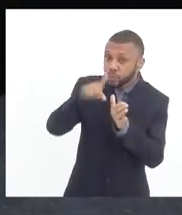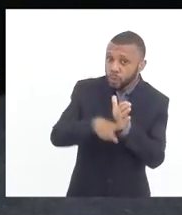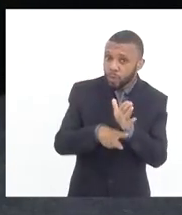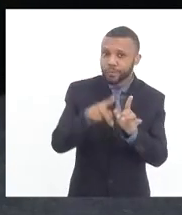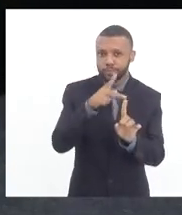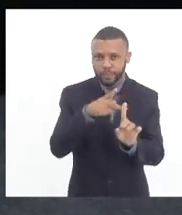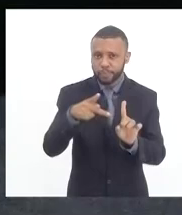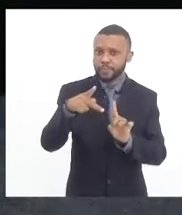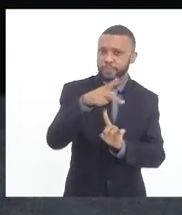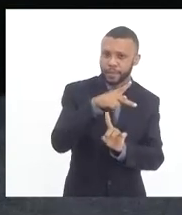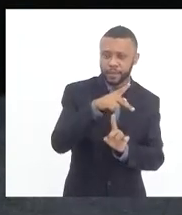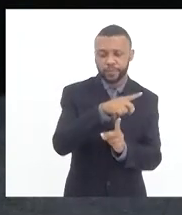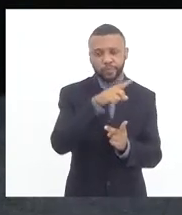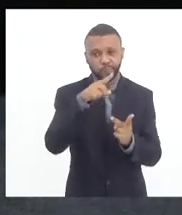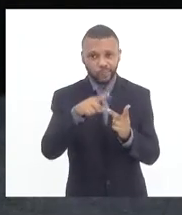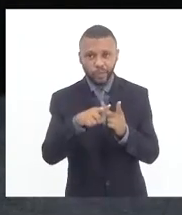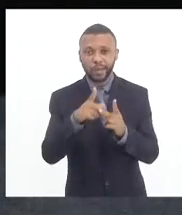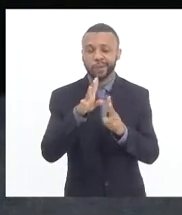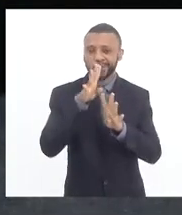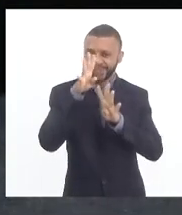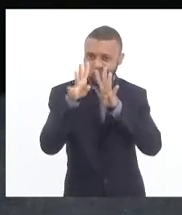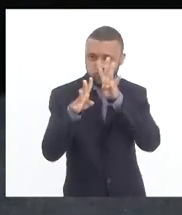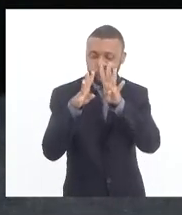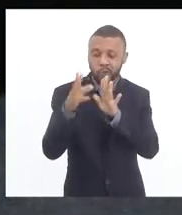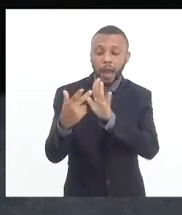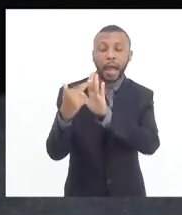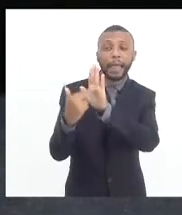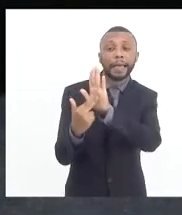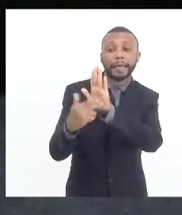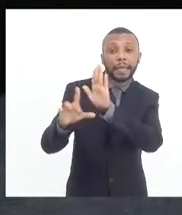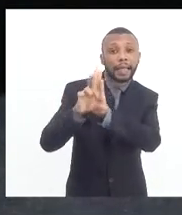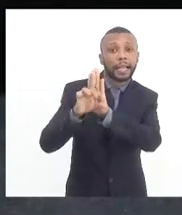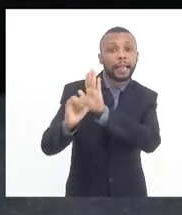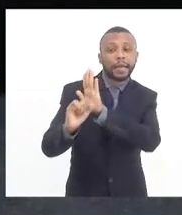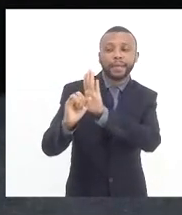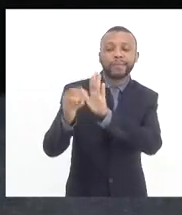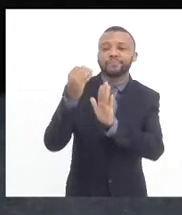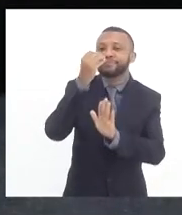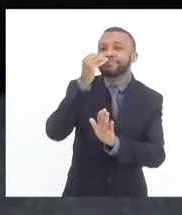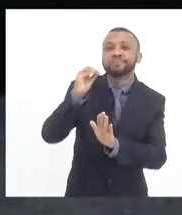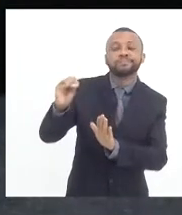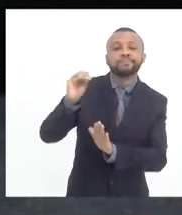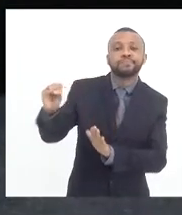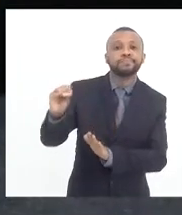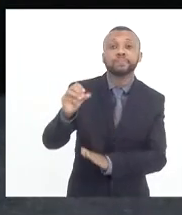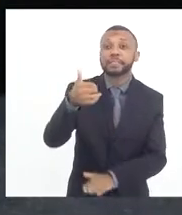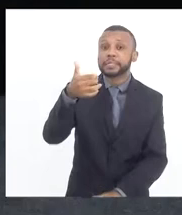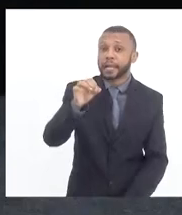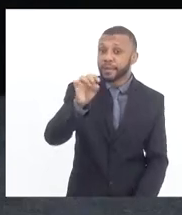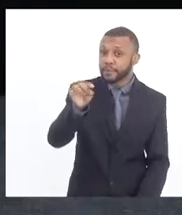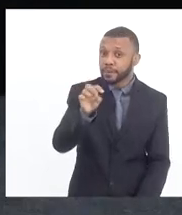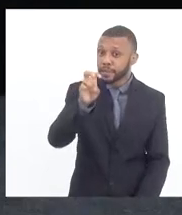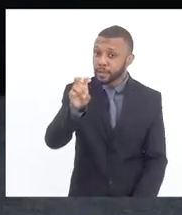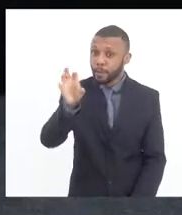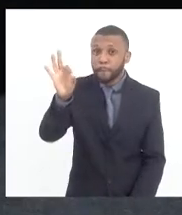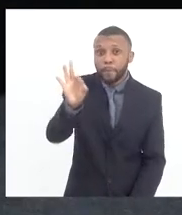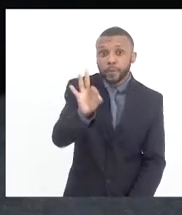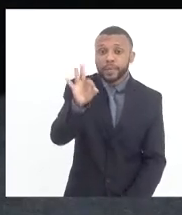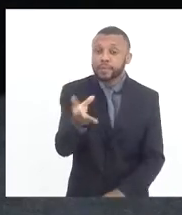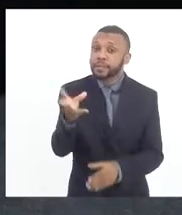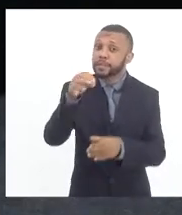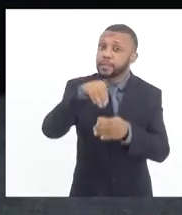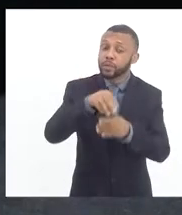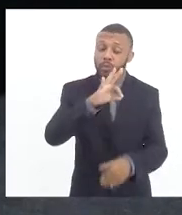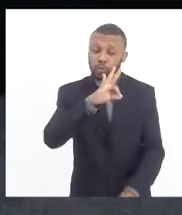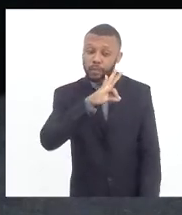Previdenciário à revelia da regra legal à revelia da lei estadual de 10 e meio por cento no salário